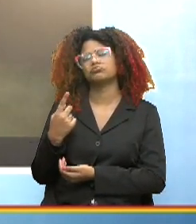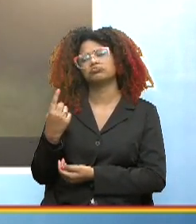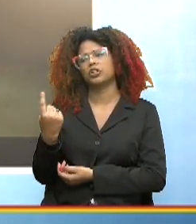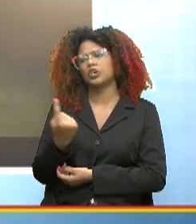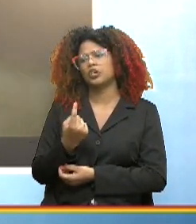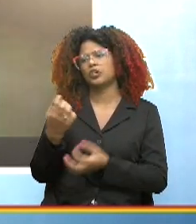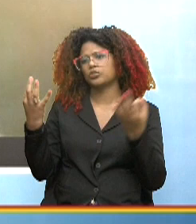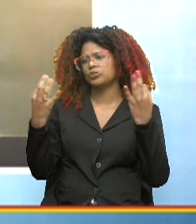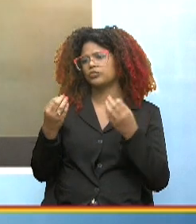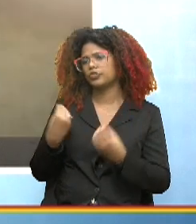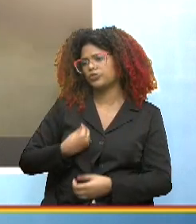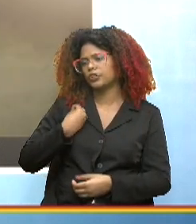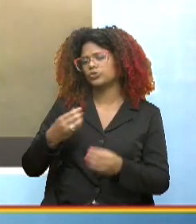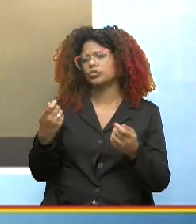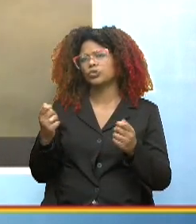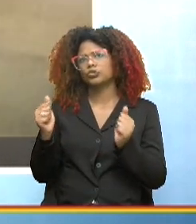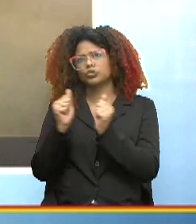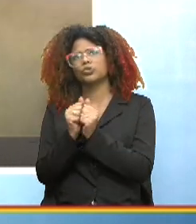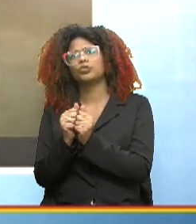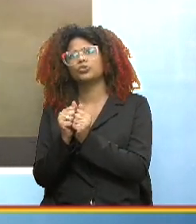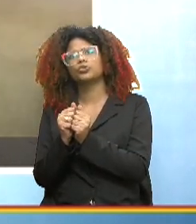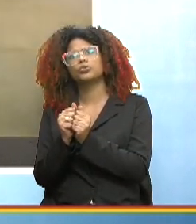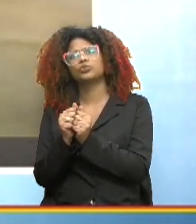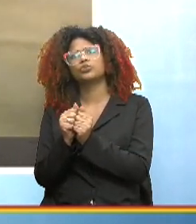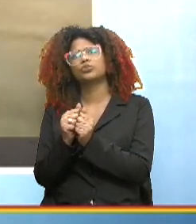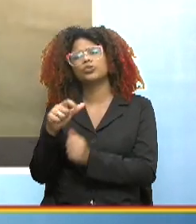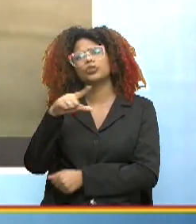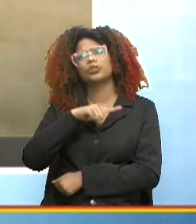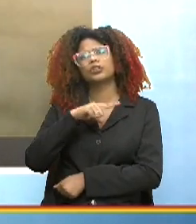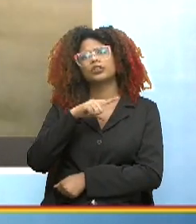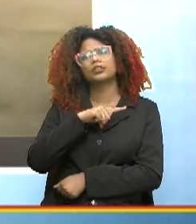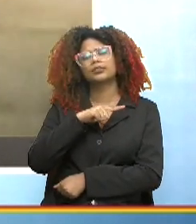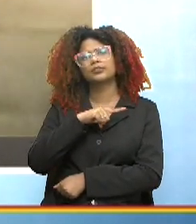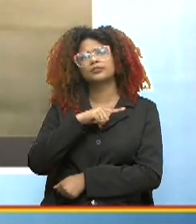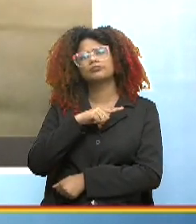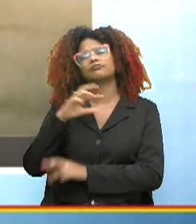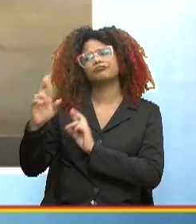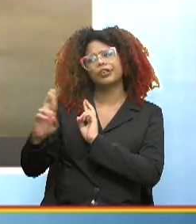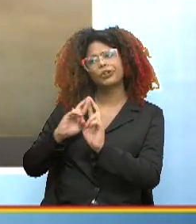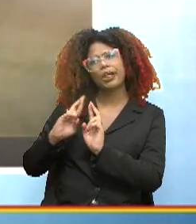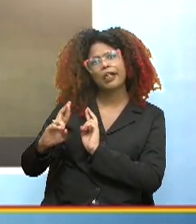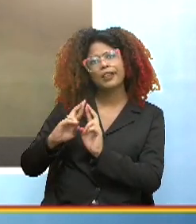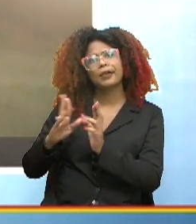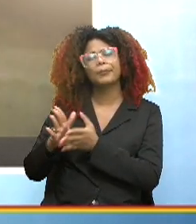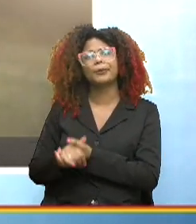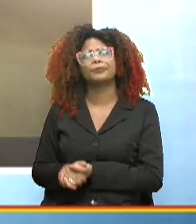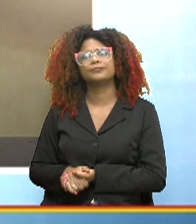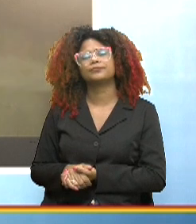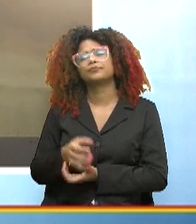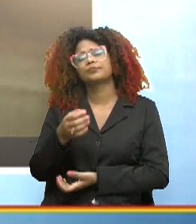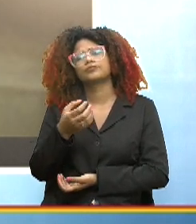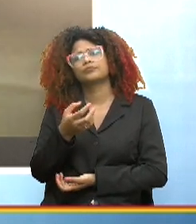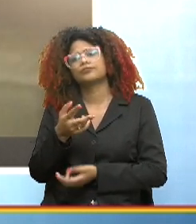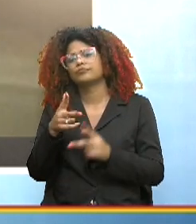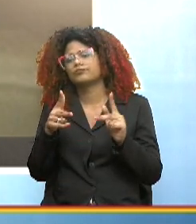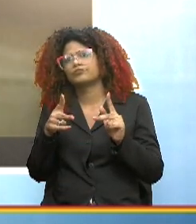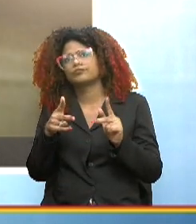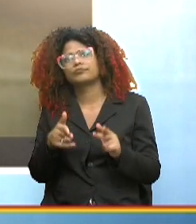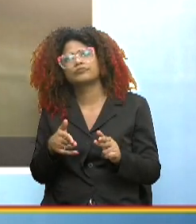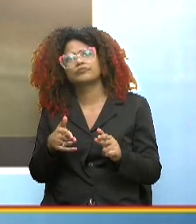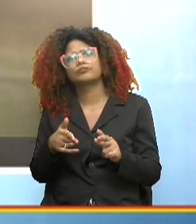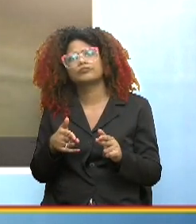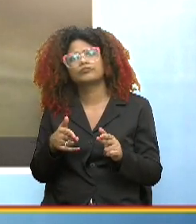né vivendo junto e tendo o relacionamento então foi o mesmo caso